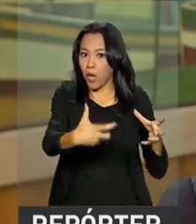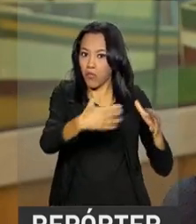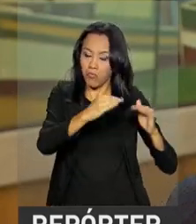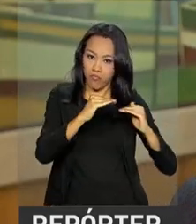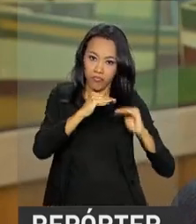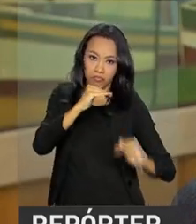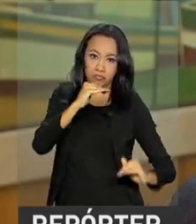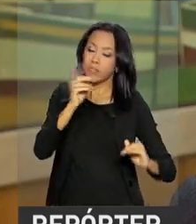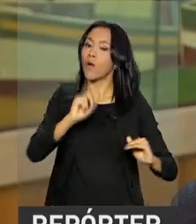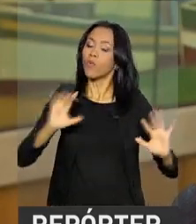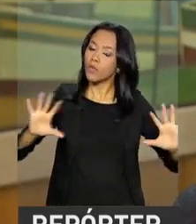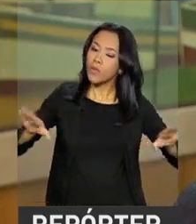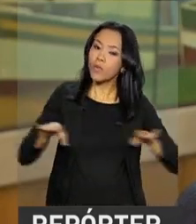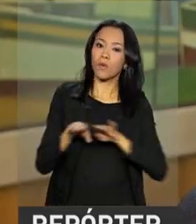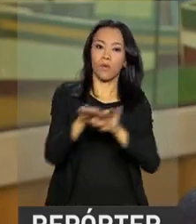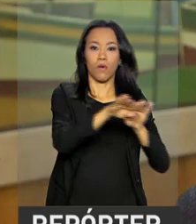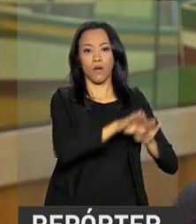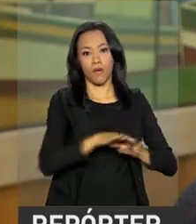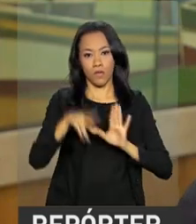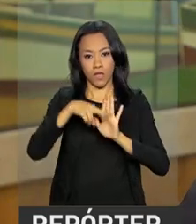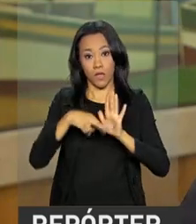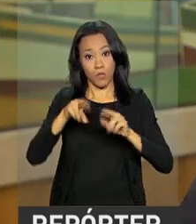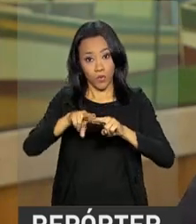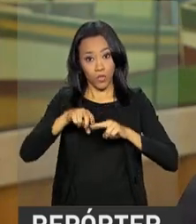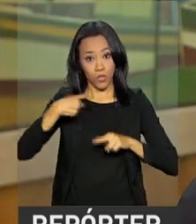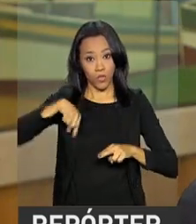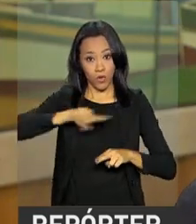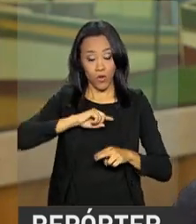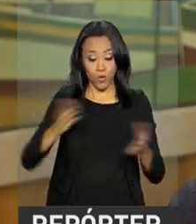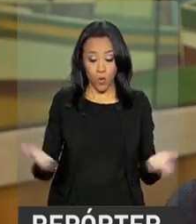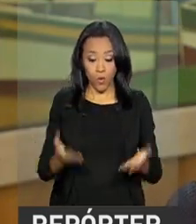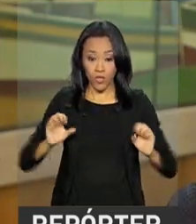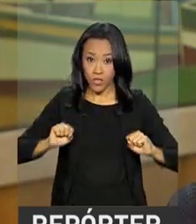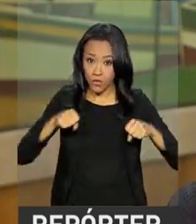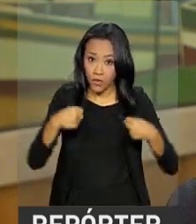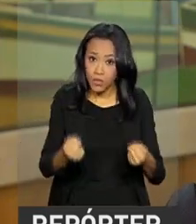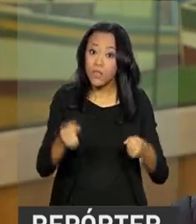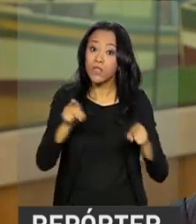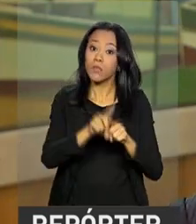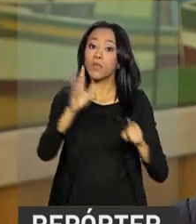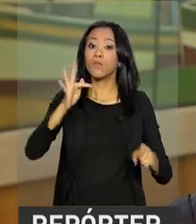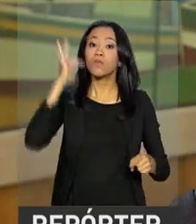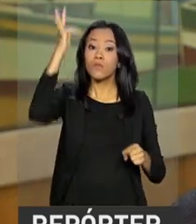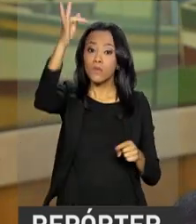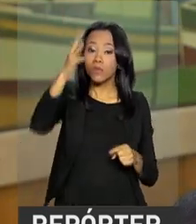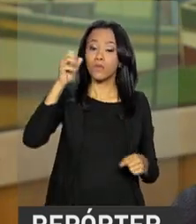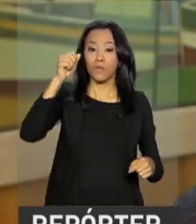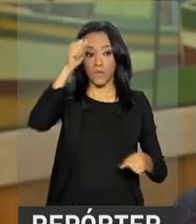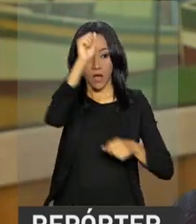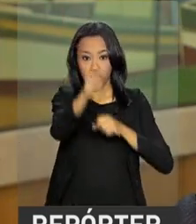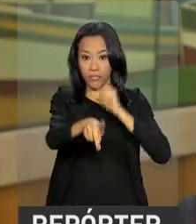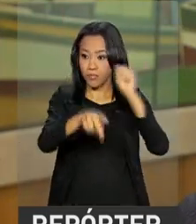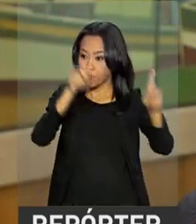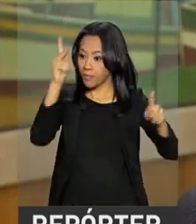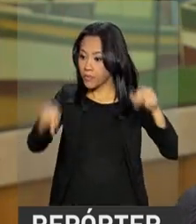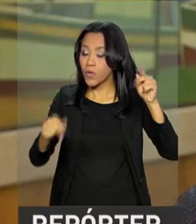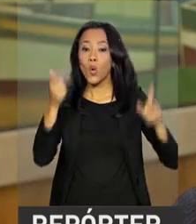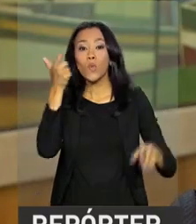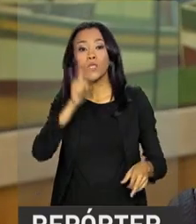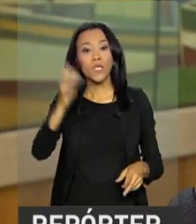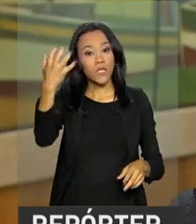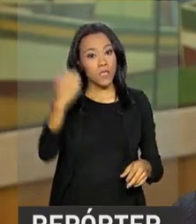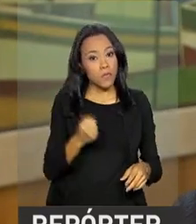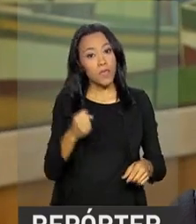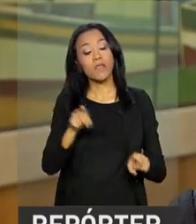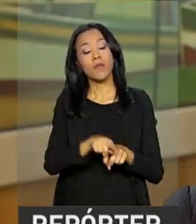fazendo um esforço para que hoje e no futuro os aposentados possam receber as suas pensões aqueles que vierem a